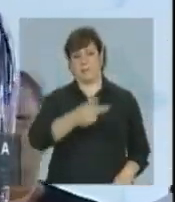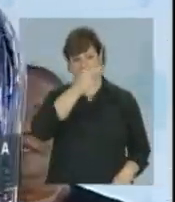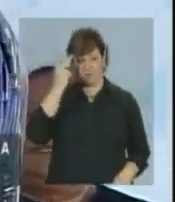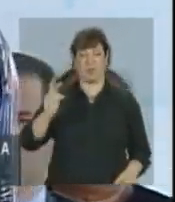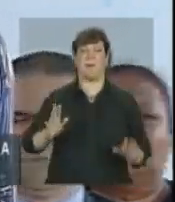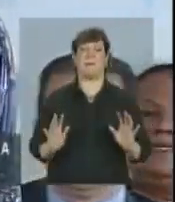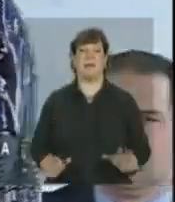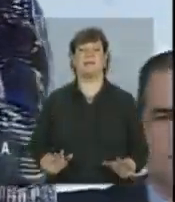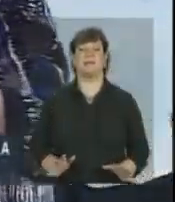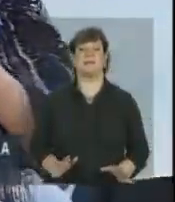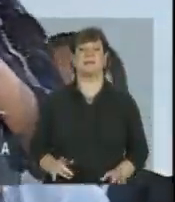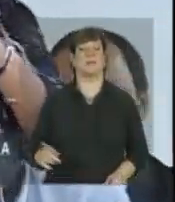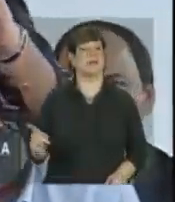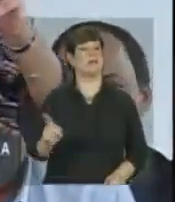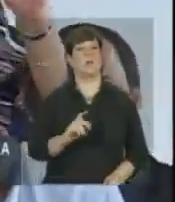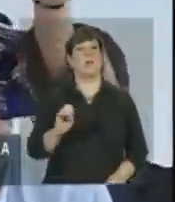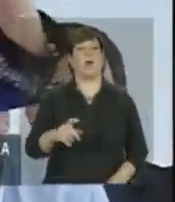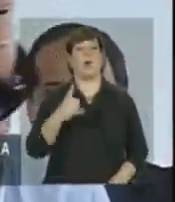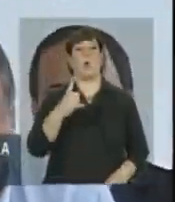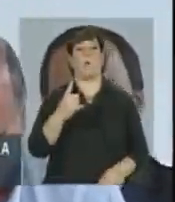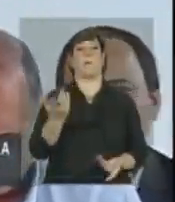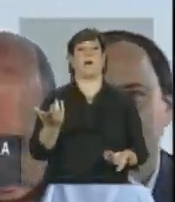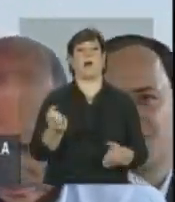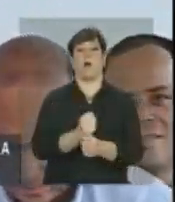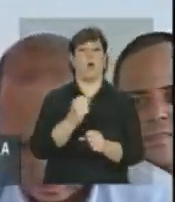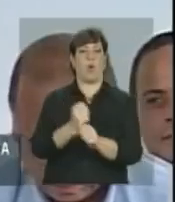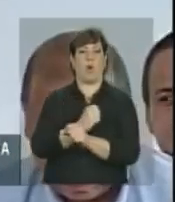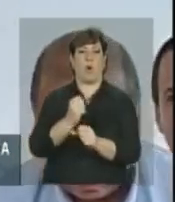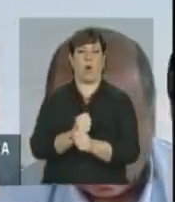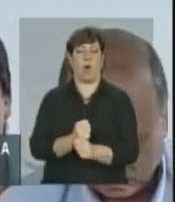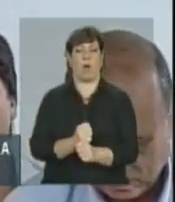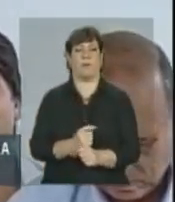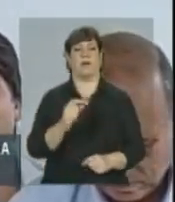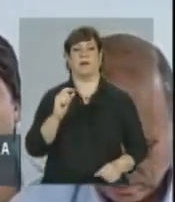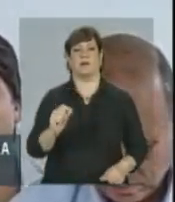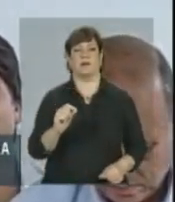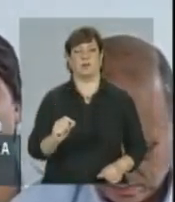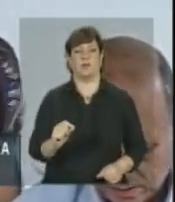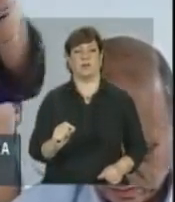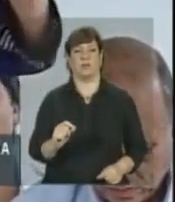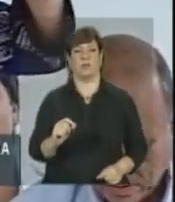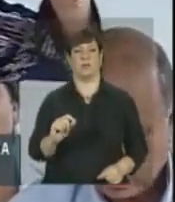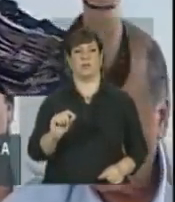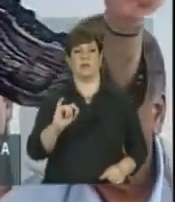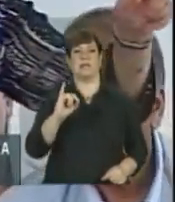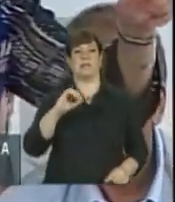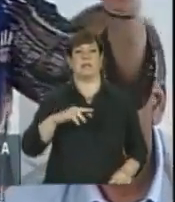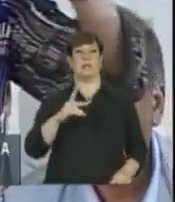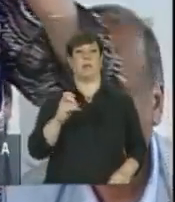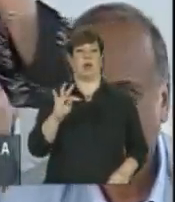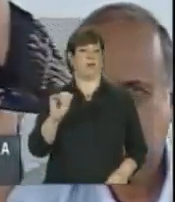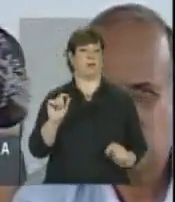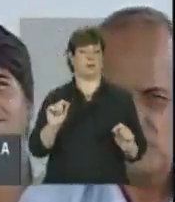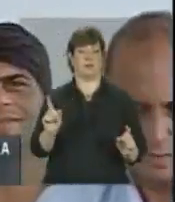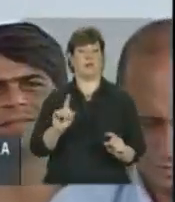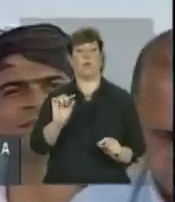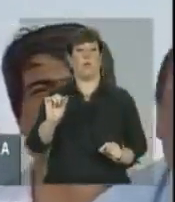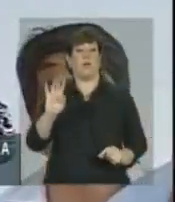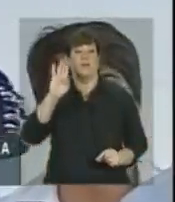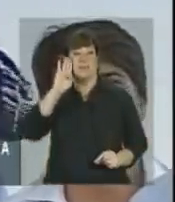é uma obra, não é uma obra que importa. É a qualidade